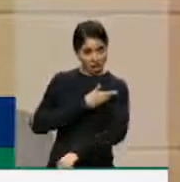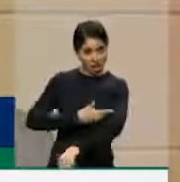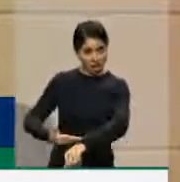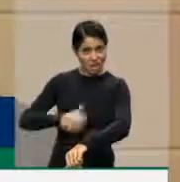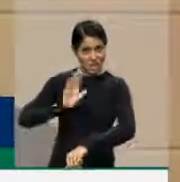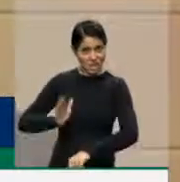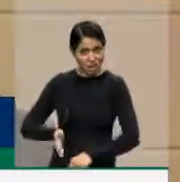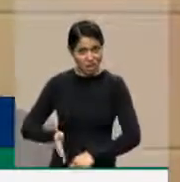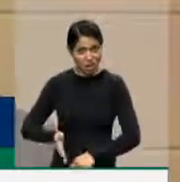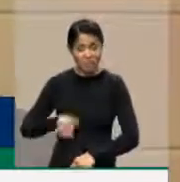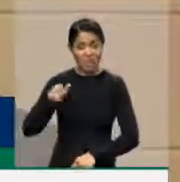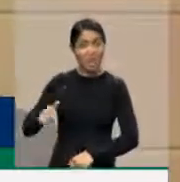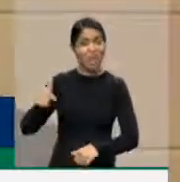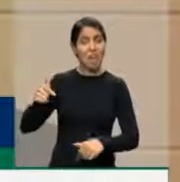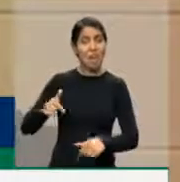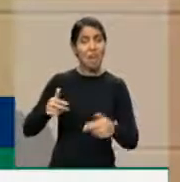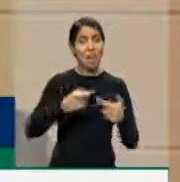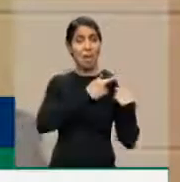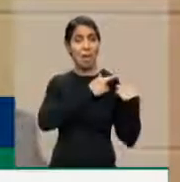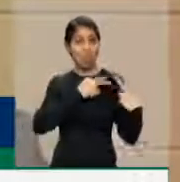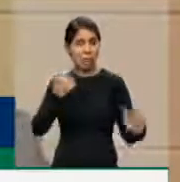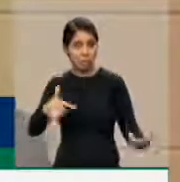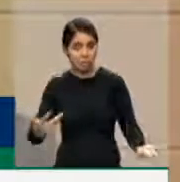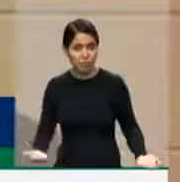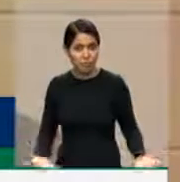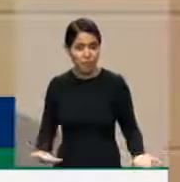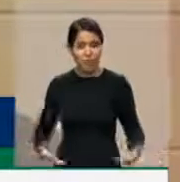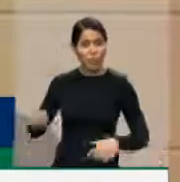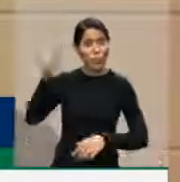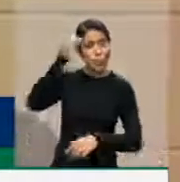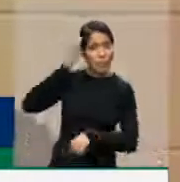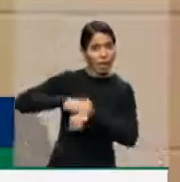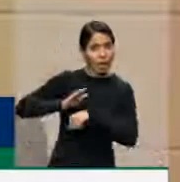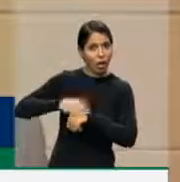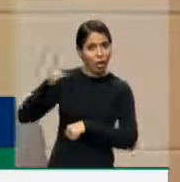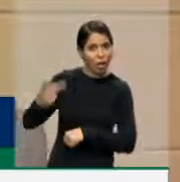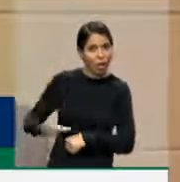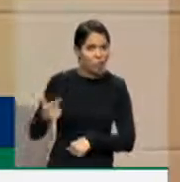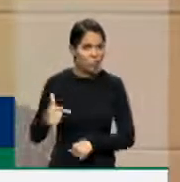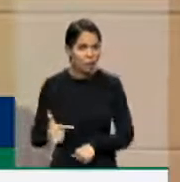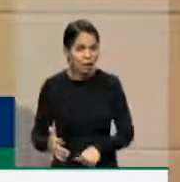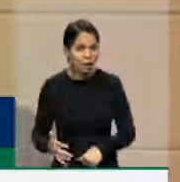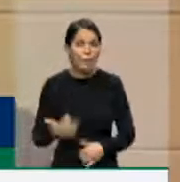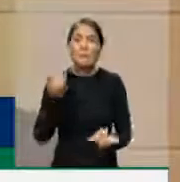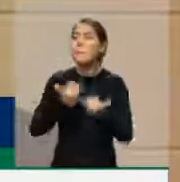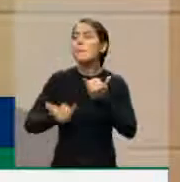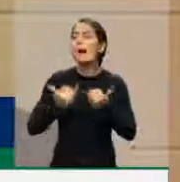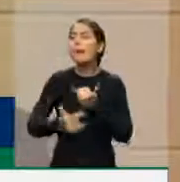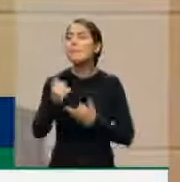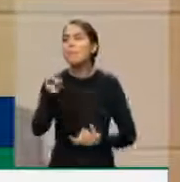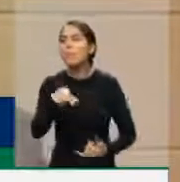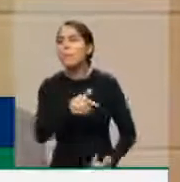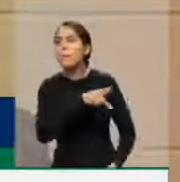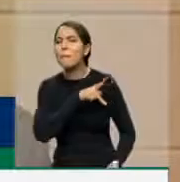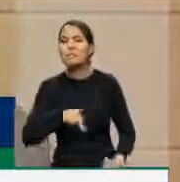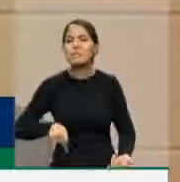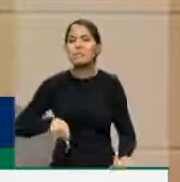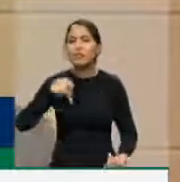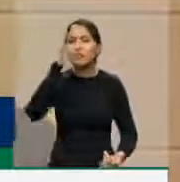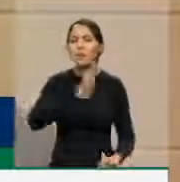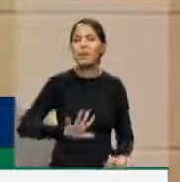tem responsabilidade sobre nada. Ele não tem culpa de nada. Ele não parece presidente da República. Ele foge da